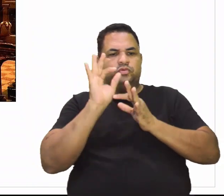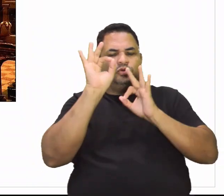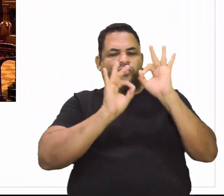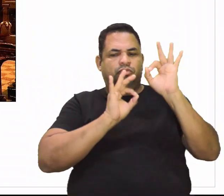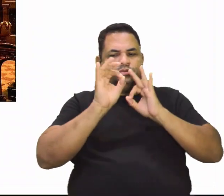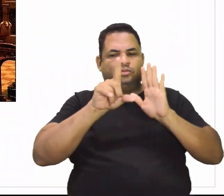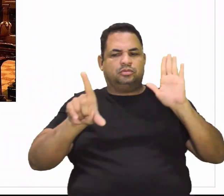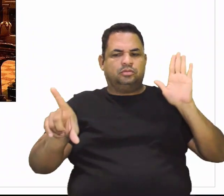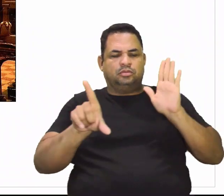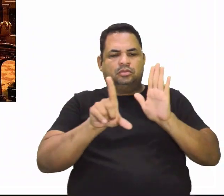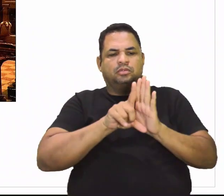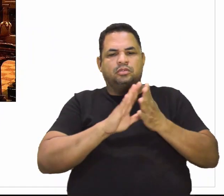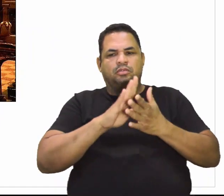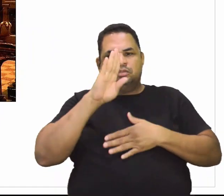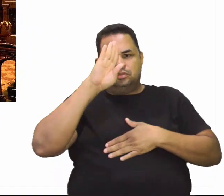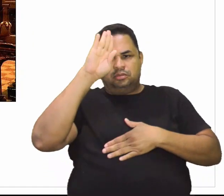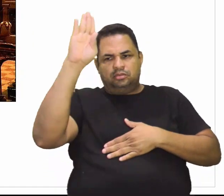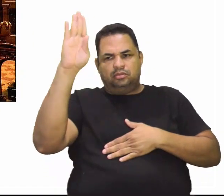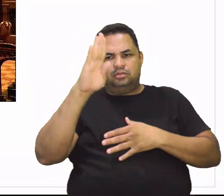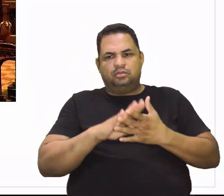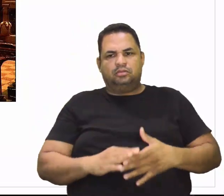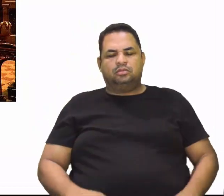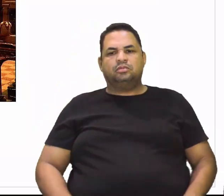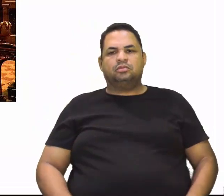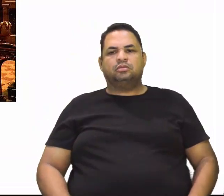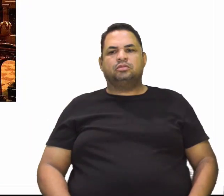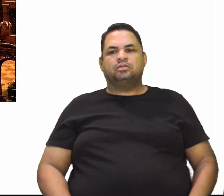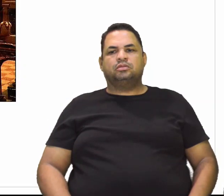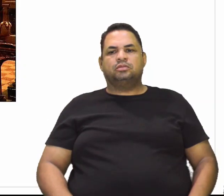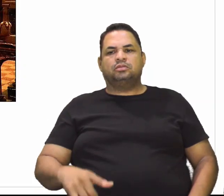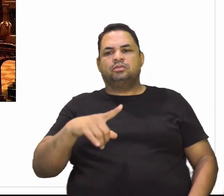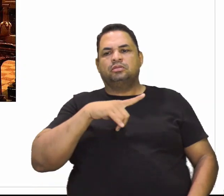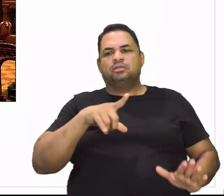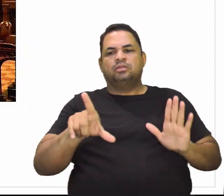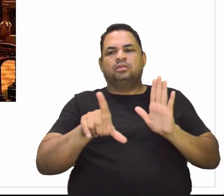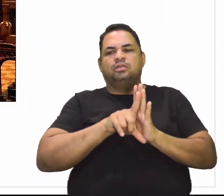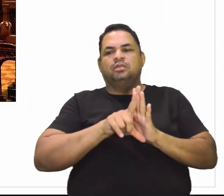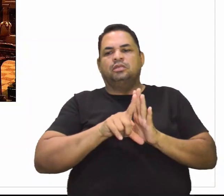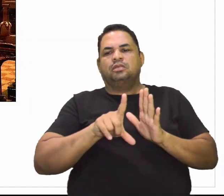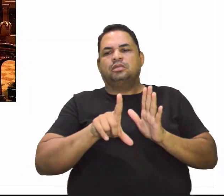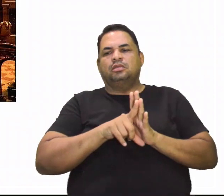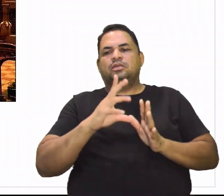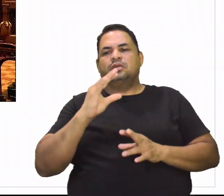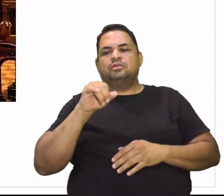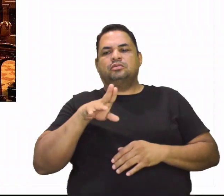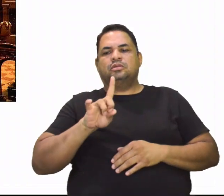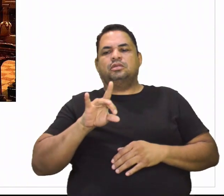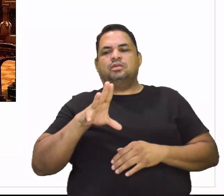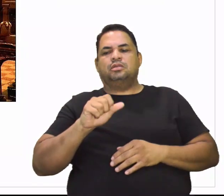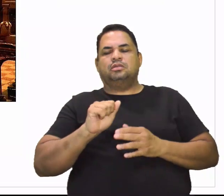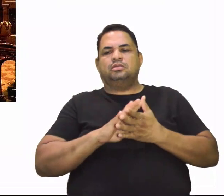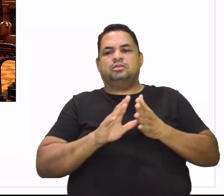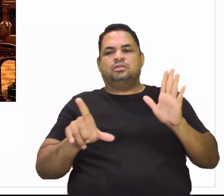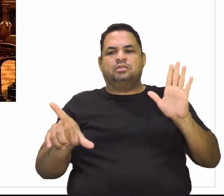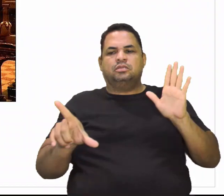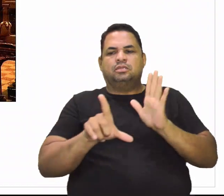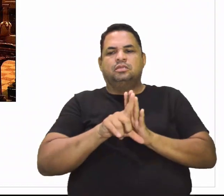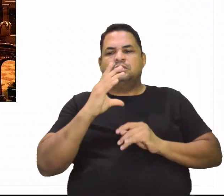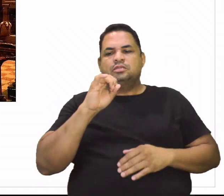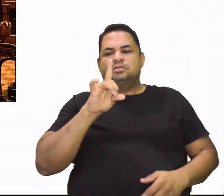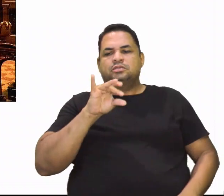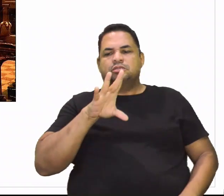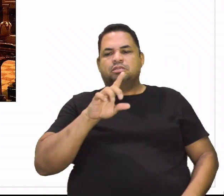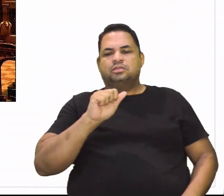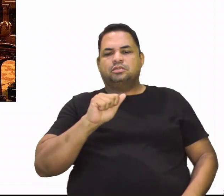As principais leis romanas, a lei das 12 tábuas, a lei canoneia, a lei licínia,